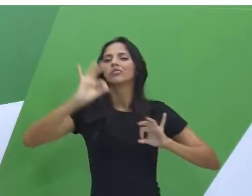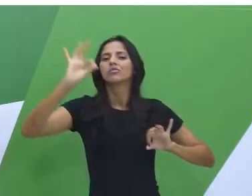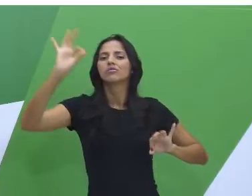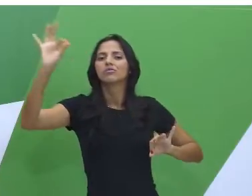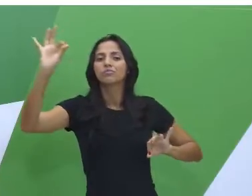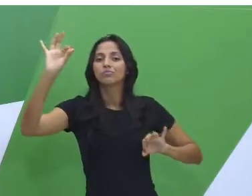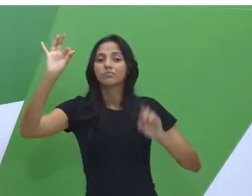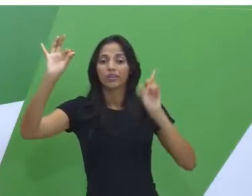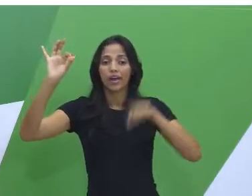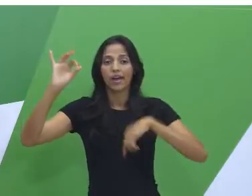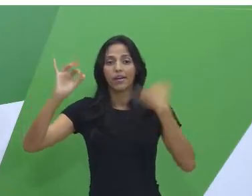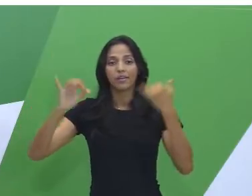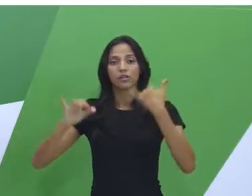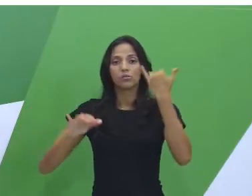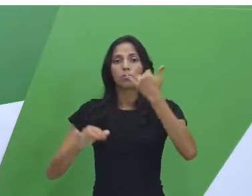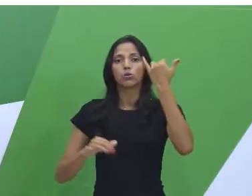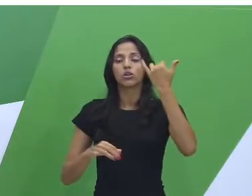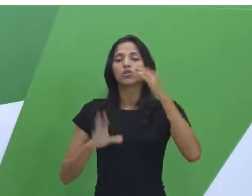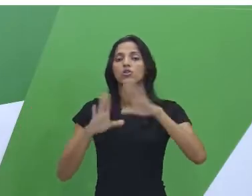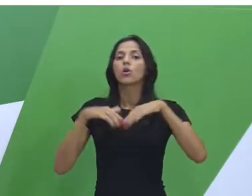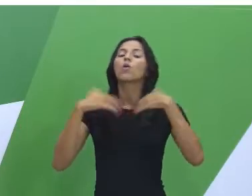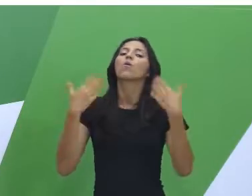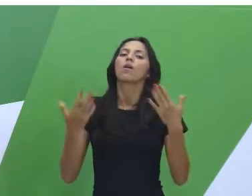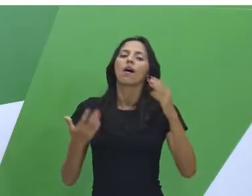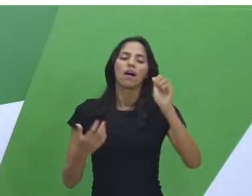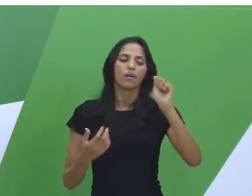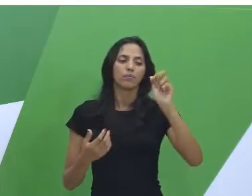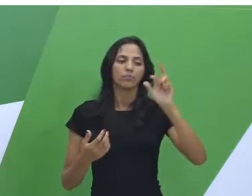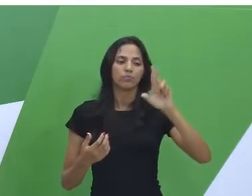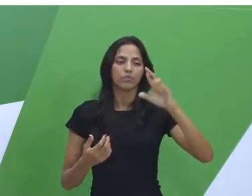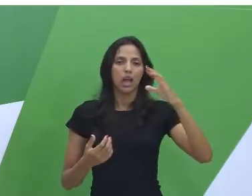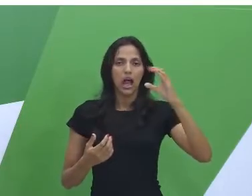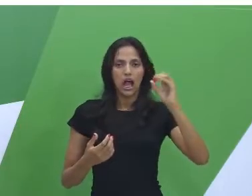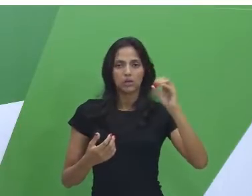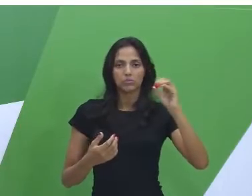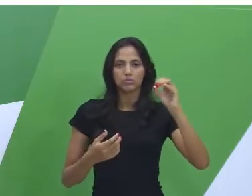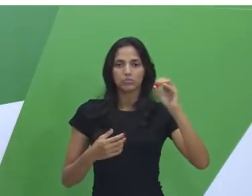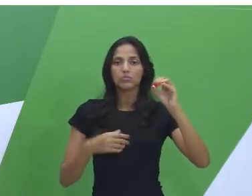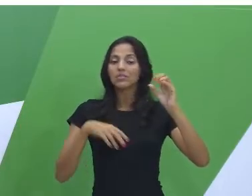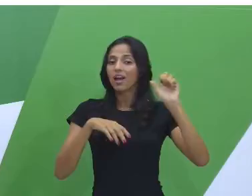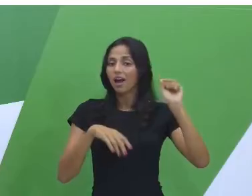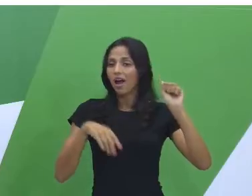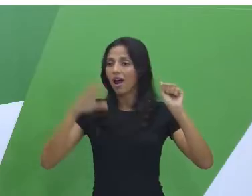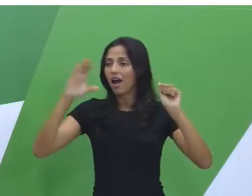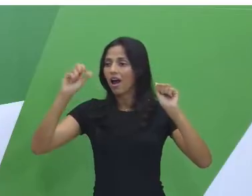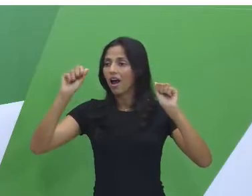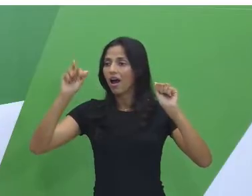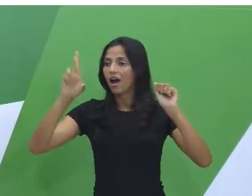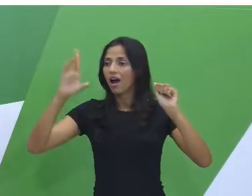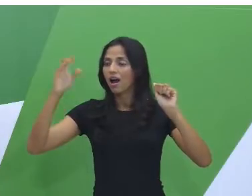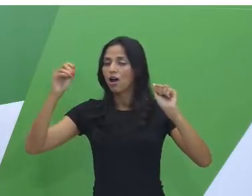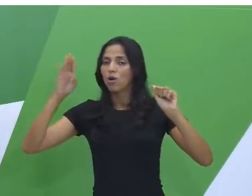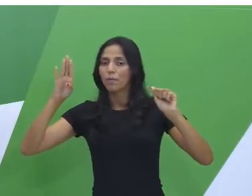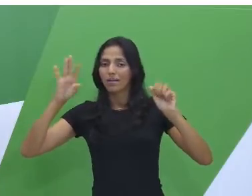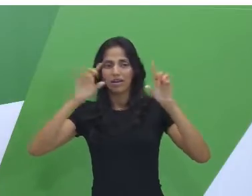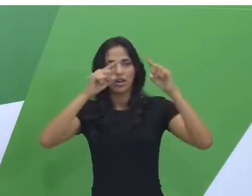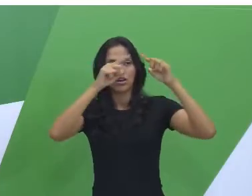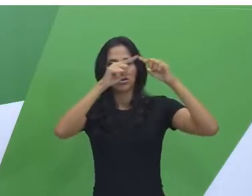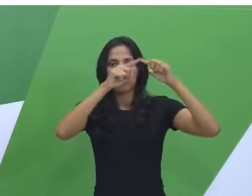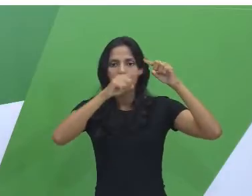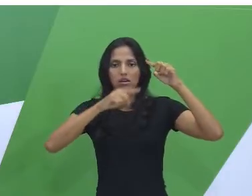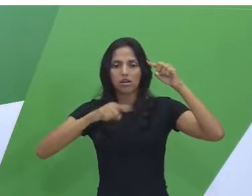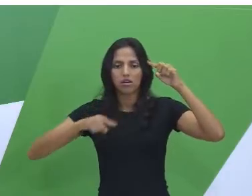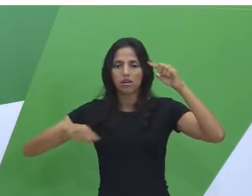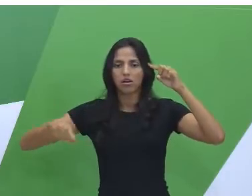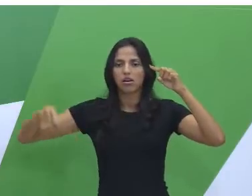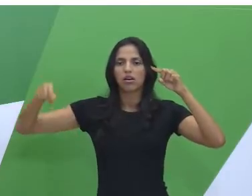como importante? Os arcos AB, saber onde começa, as subprojeções dele, a linha B', que tem a